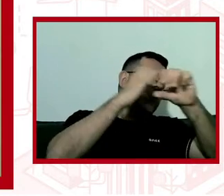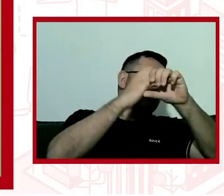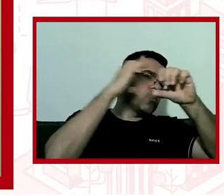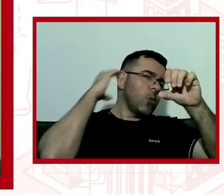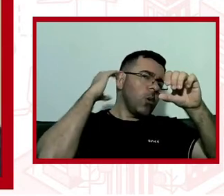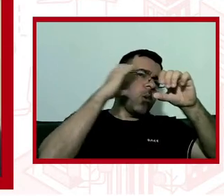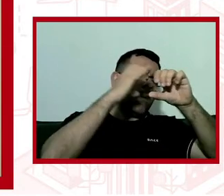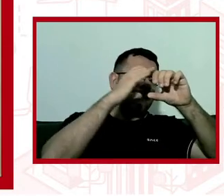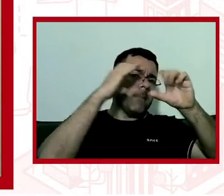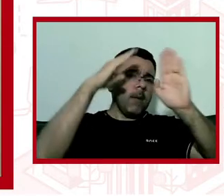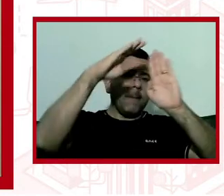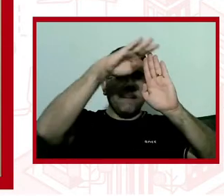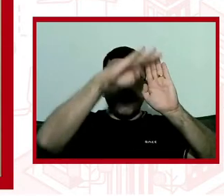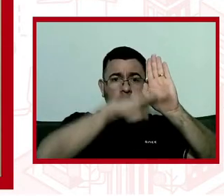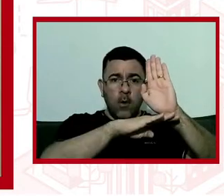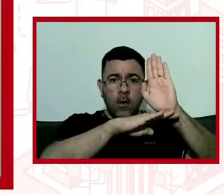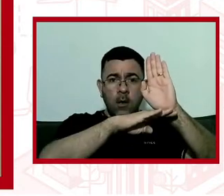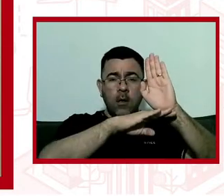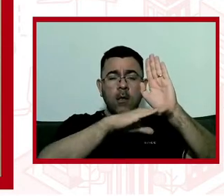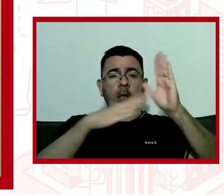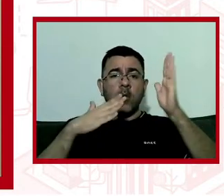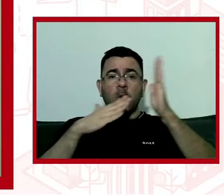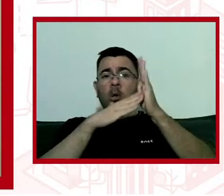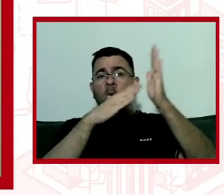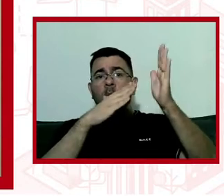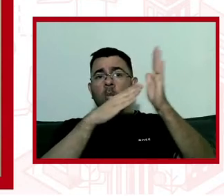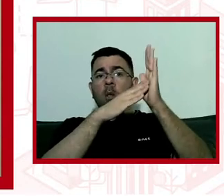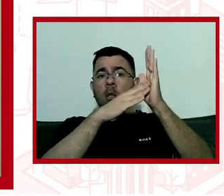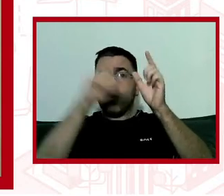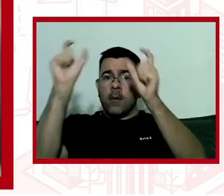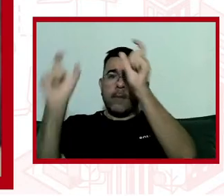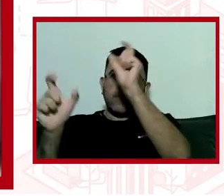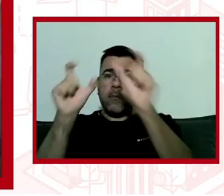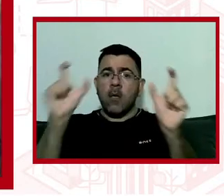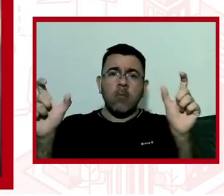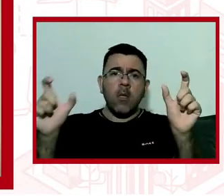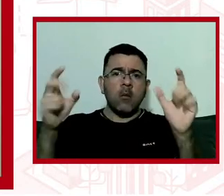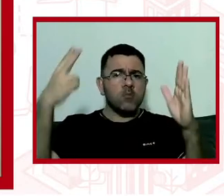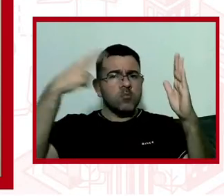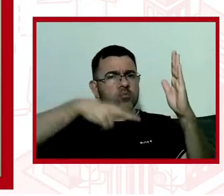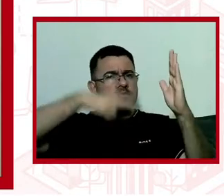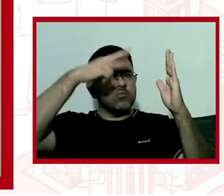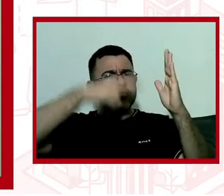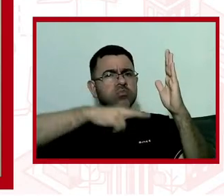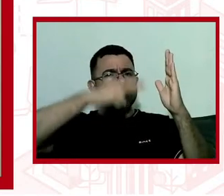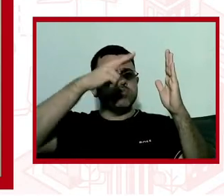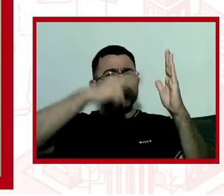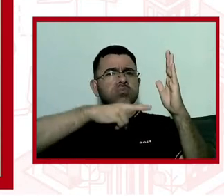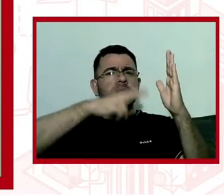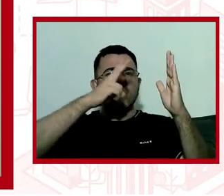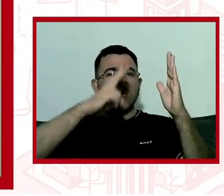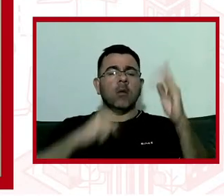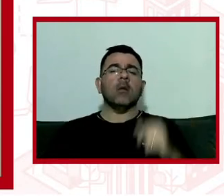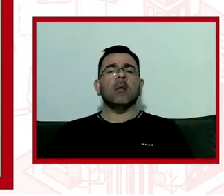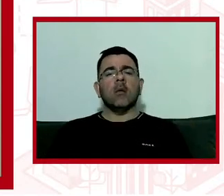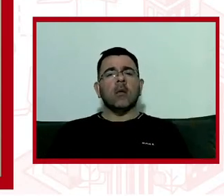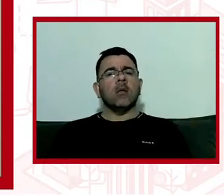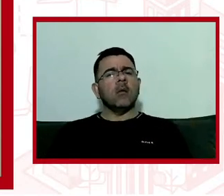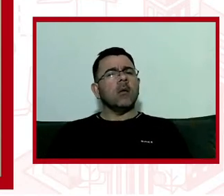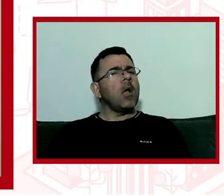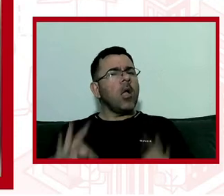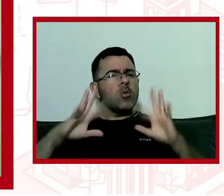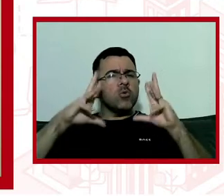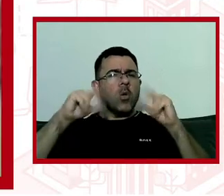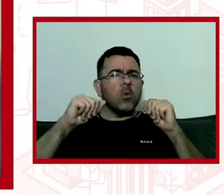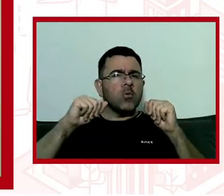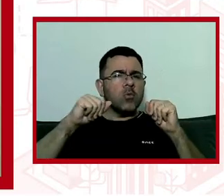tem de projeto na cidade e que as pessoas propin daquilo então quando a gente sair da gestão vai est público assim antes disso né